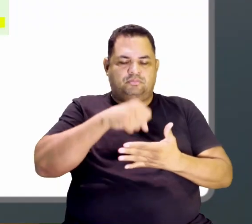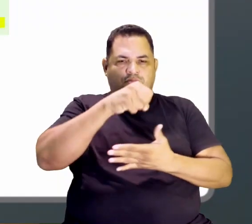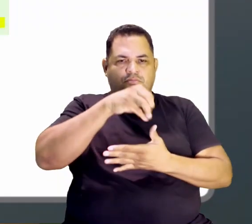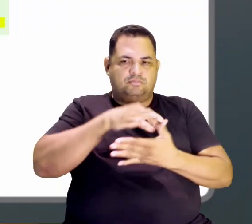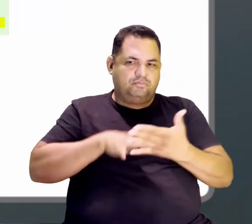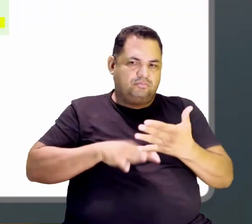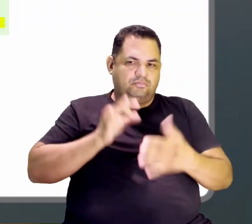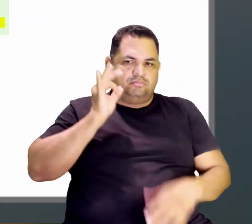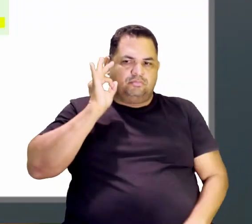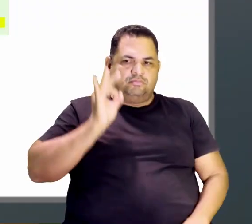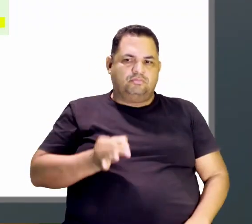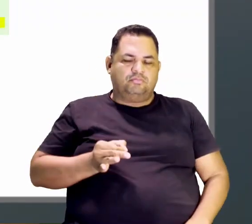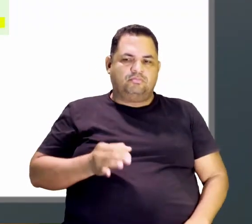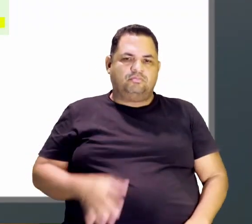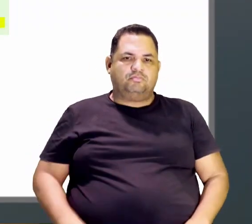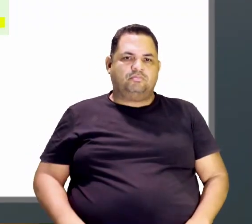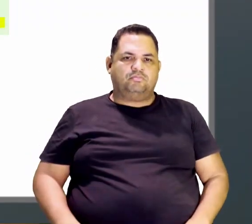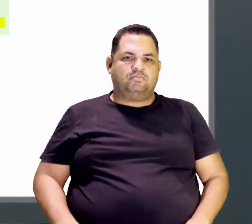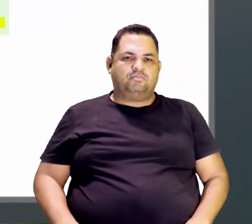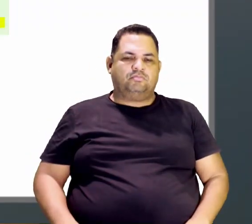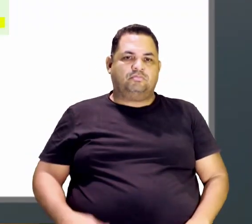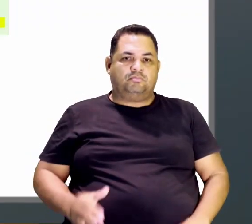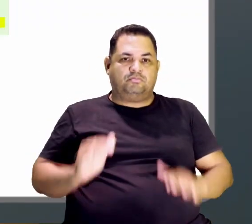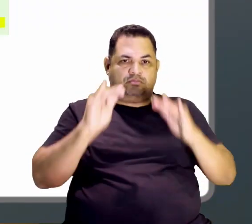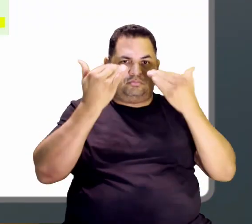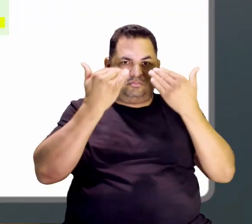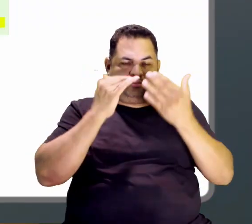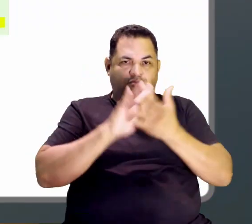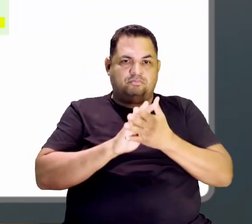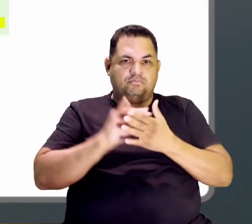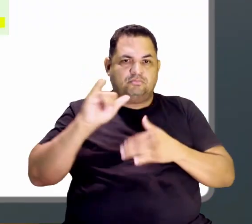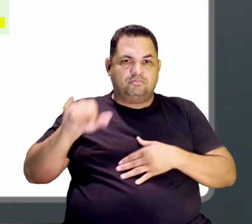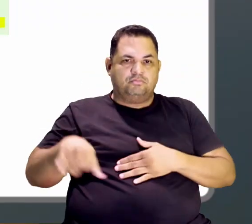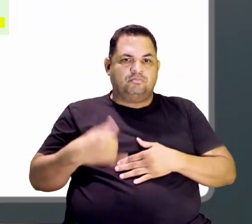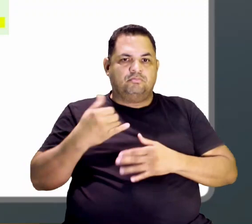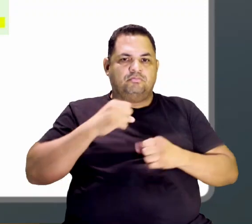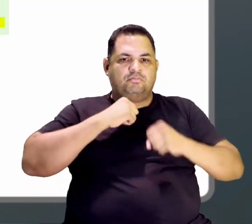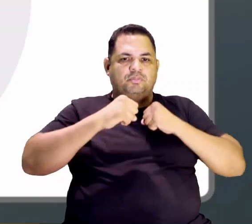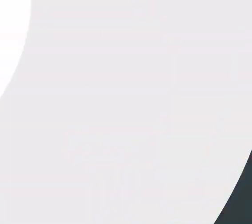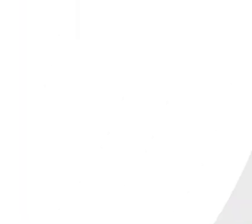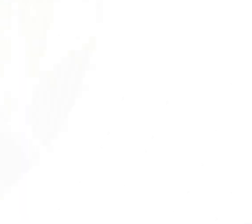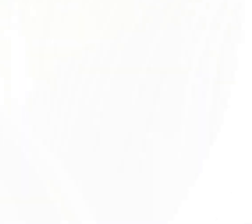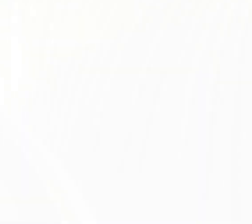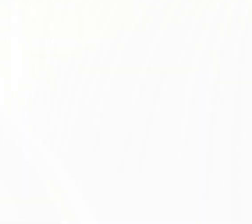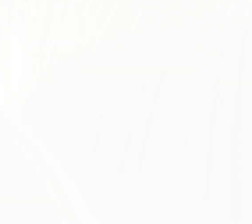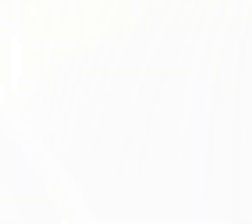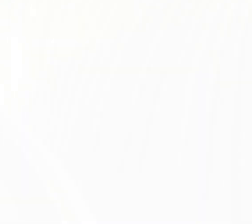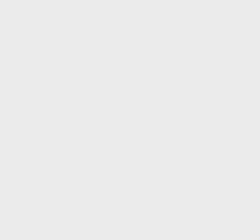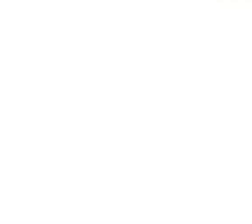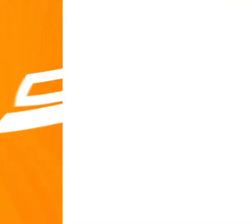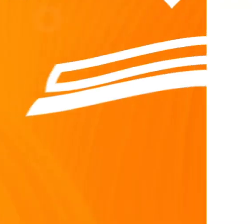atividades, certo? Então, olha, fica atento, vai, aproveita e corre para beber uma água.